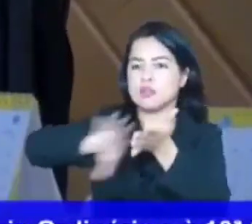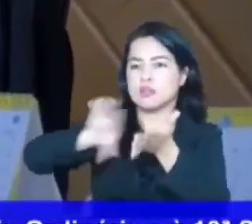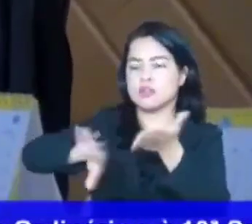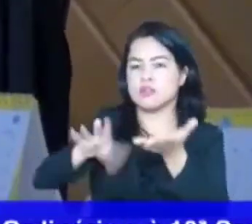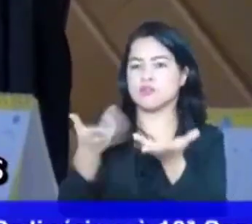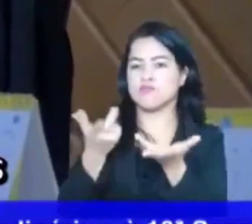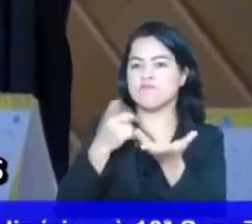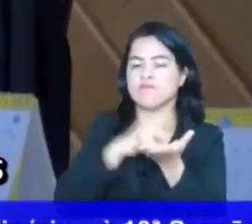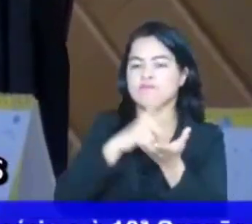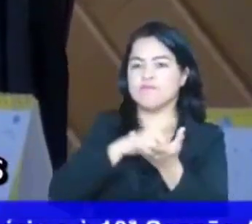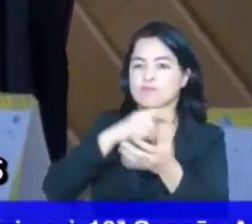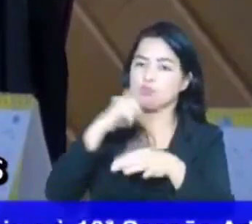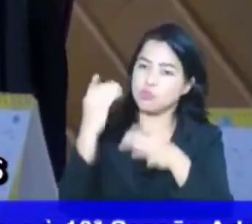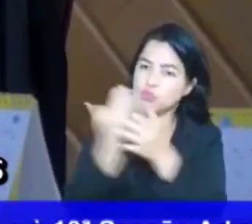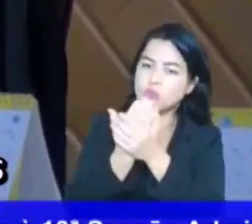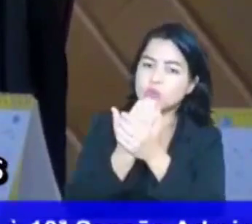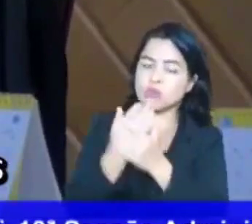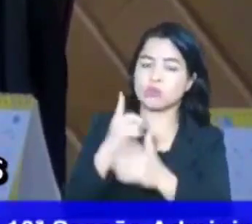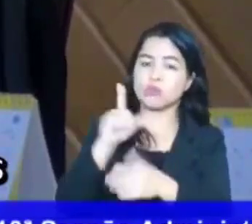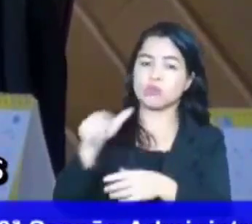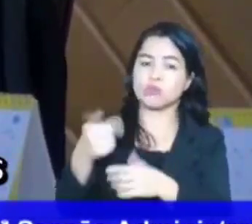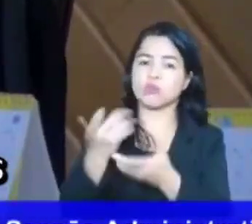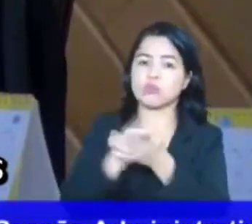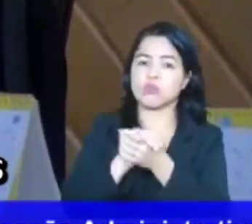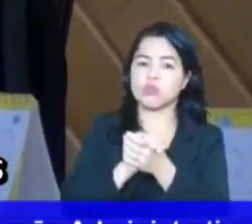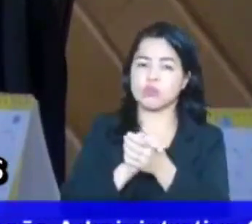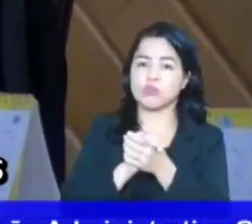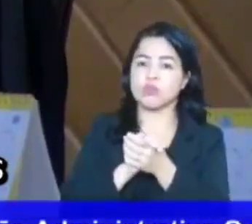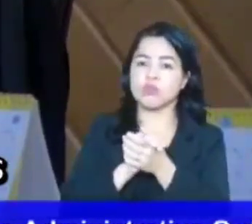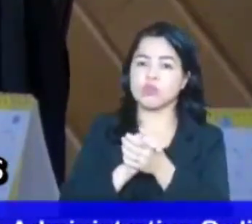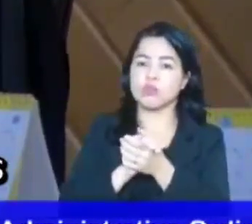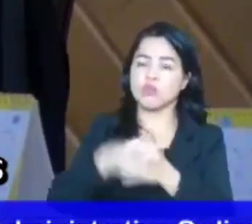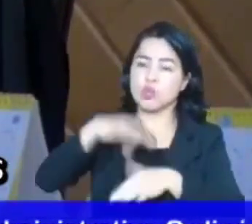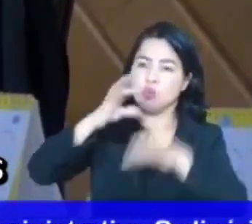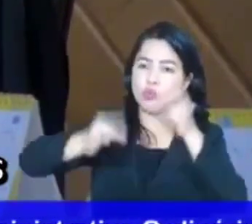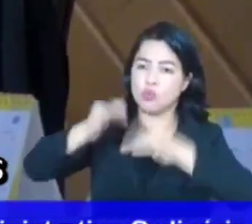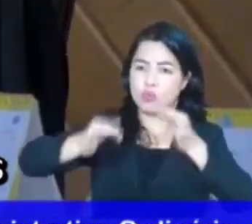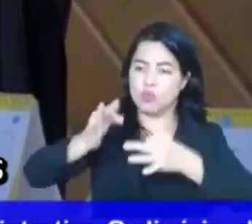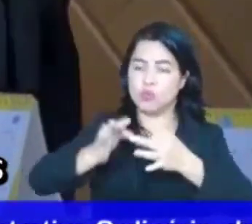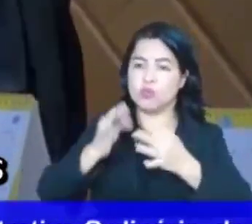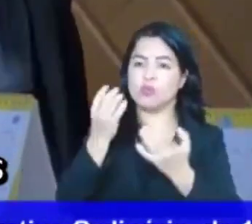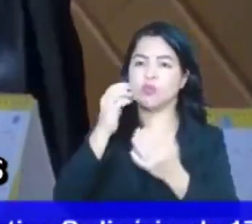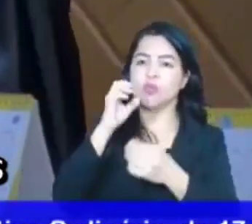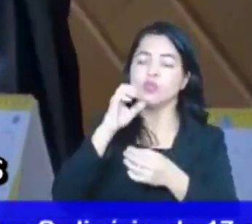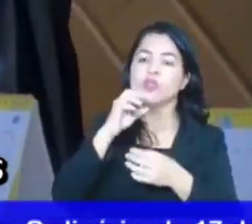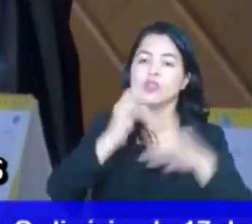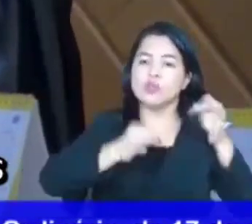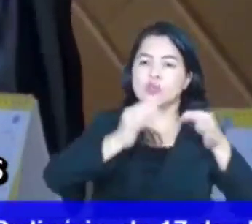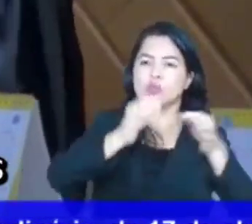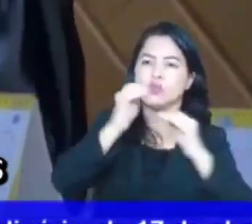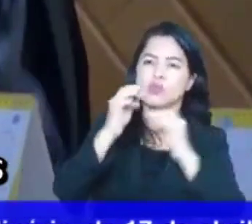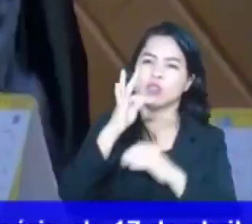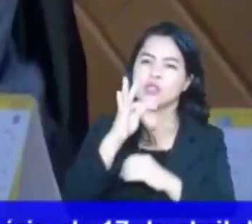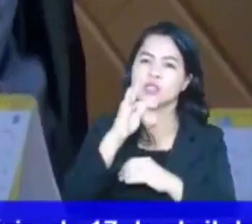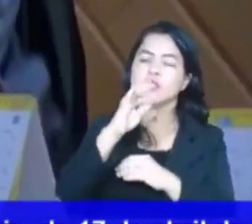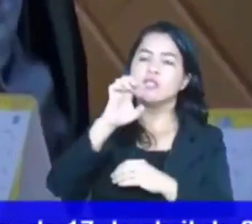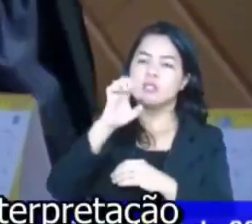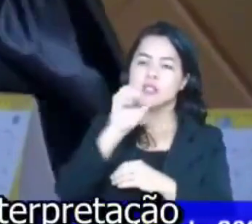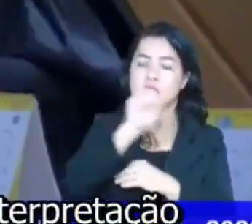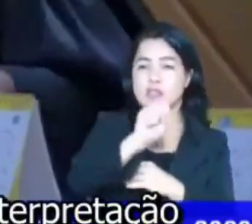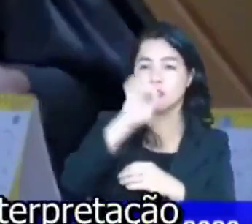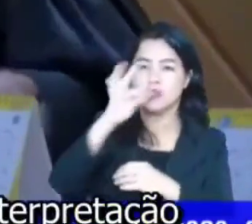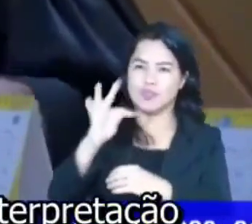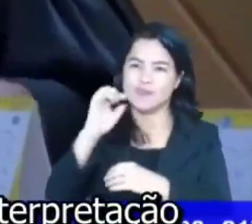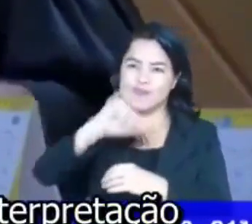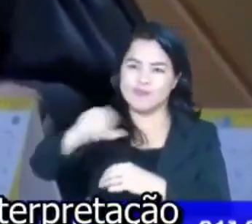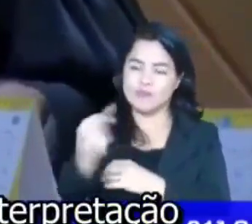jurisdição. Tanto é assim que a jurisprudência dos tribunais superiores, especialmente do STJ, vê